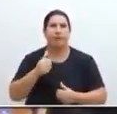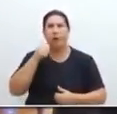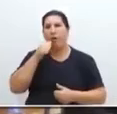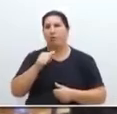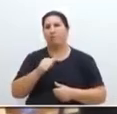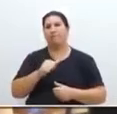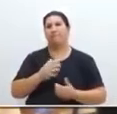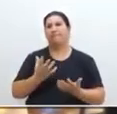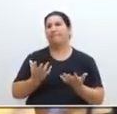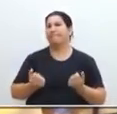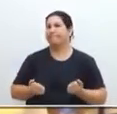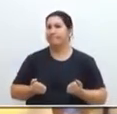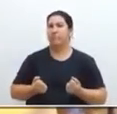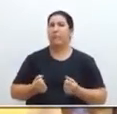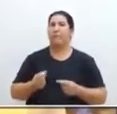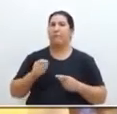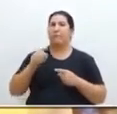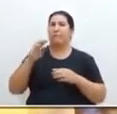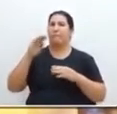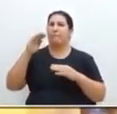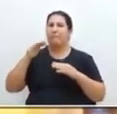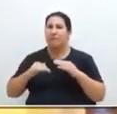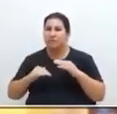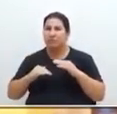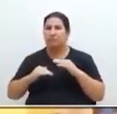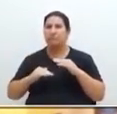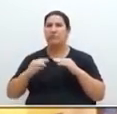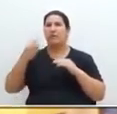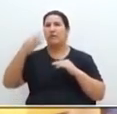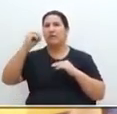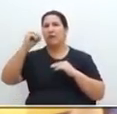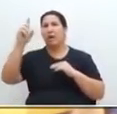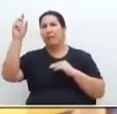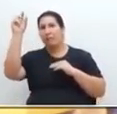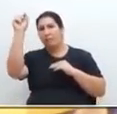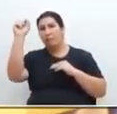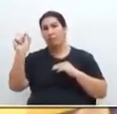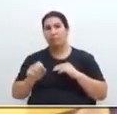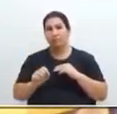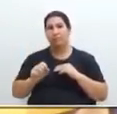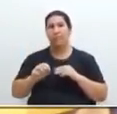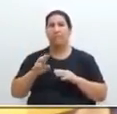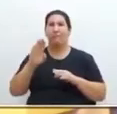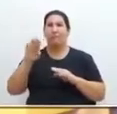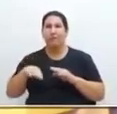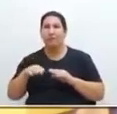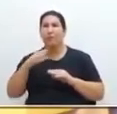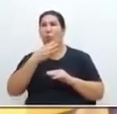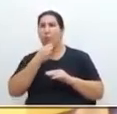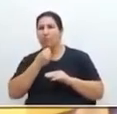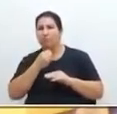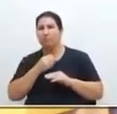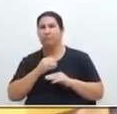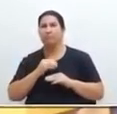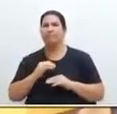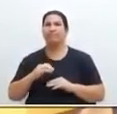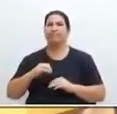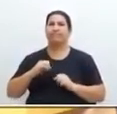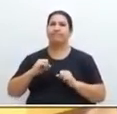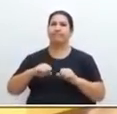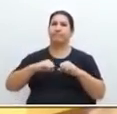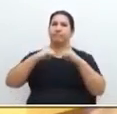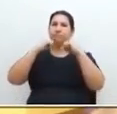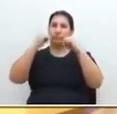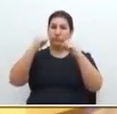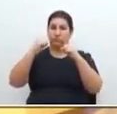recebem menos pelo menos 30% menos que os homens nas instâncias de poder